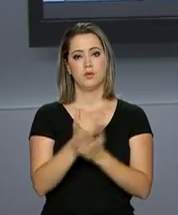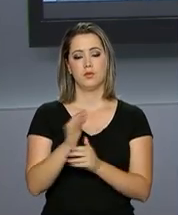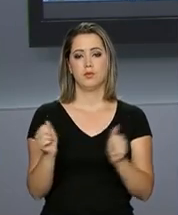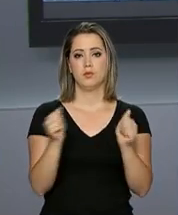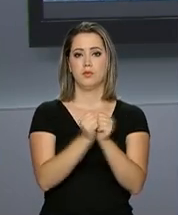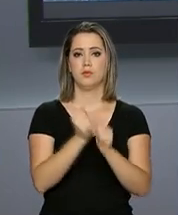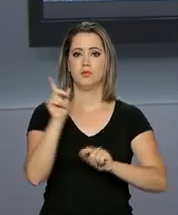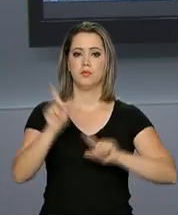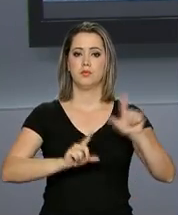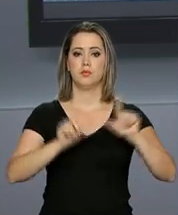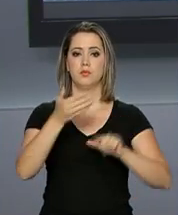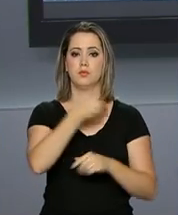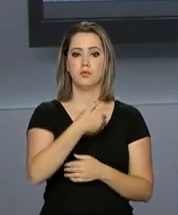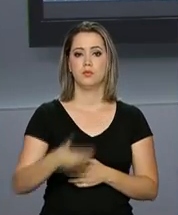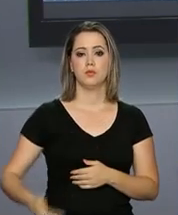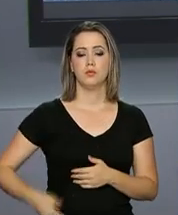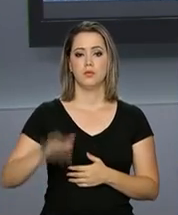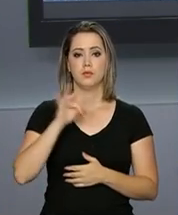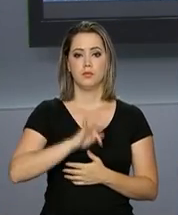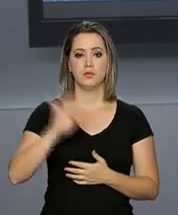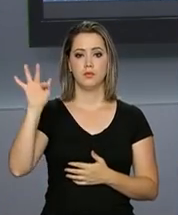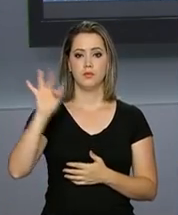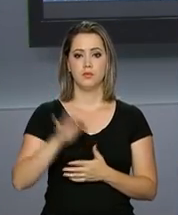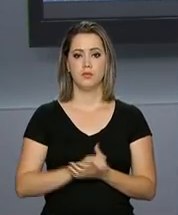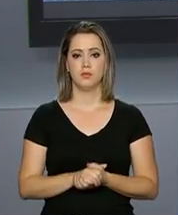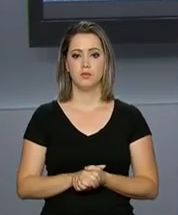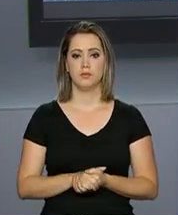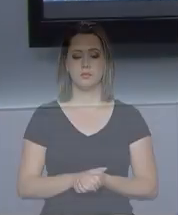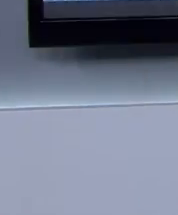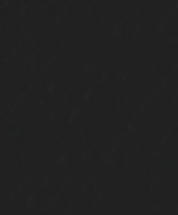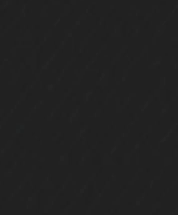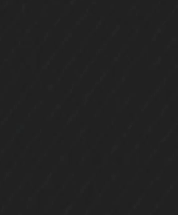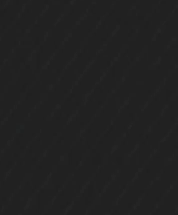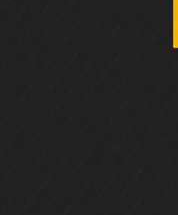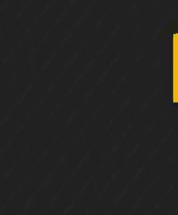a gente na NBR a TV do Governo Federal